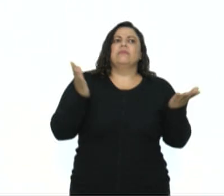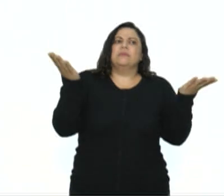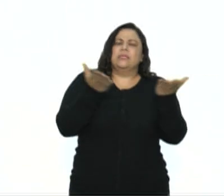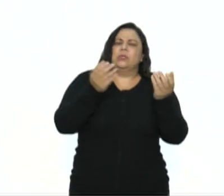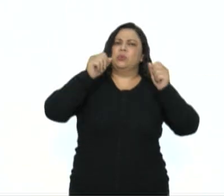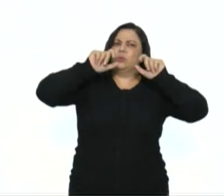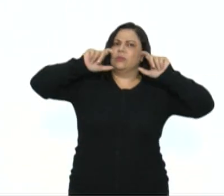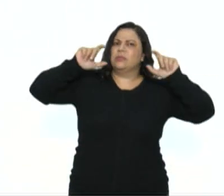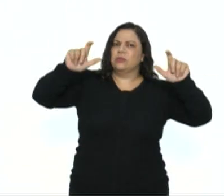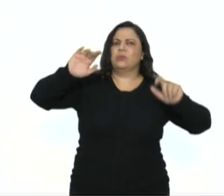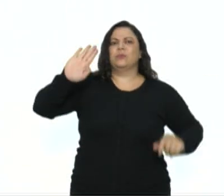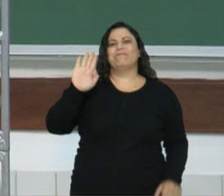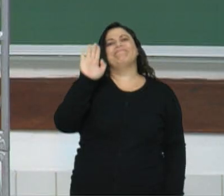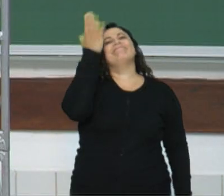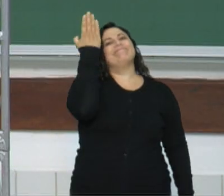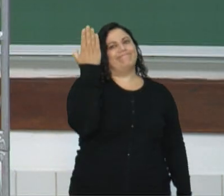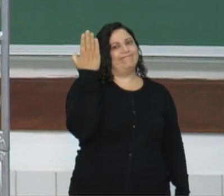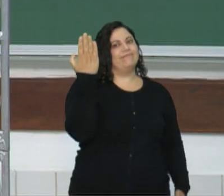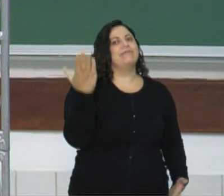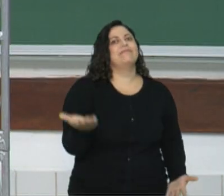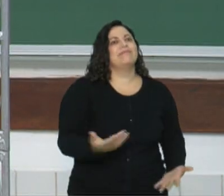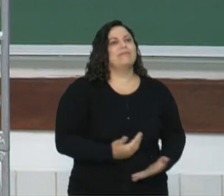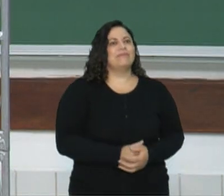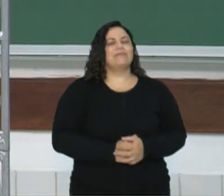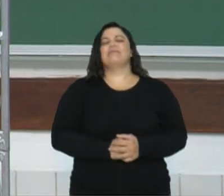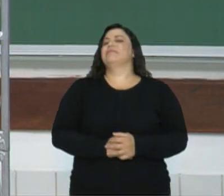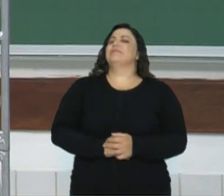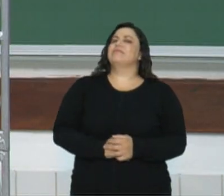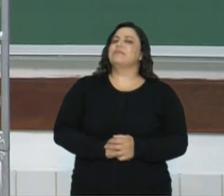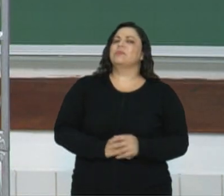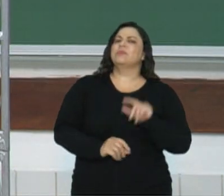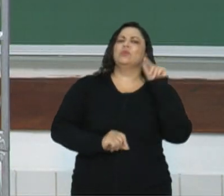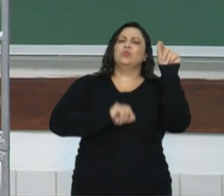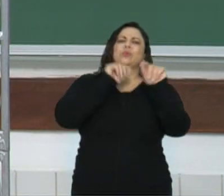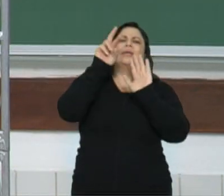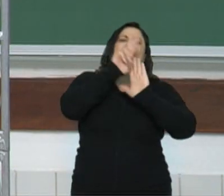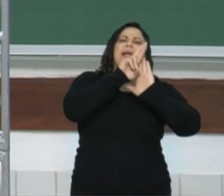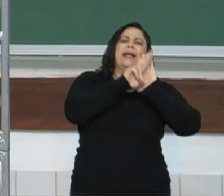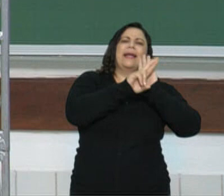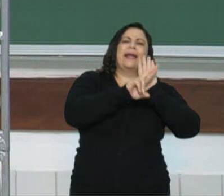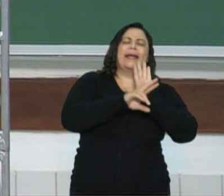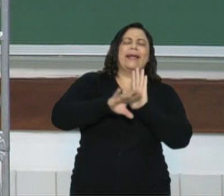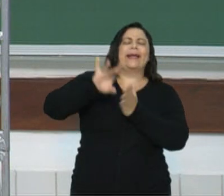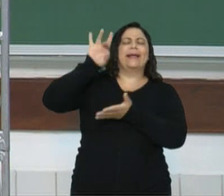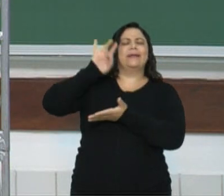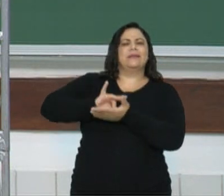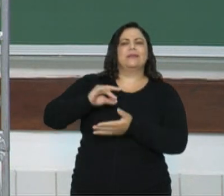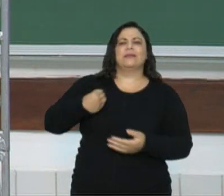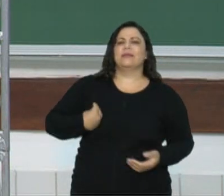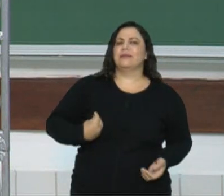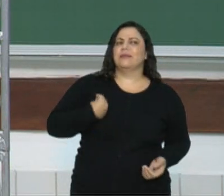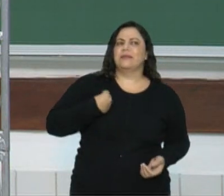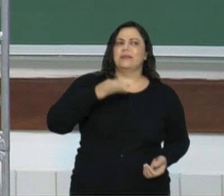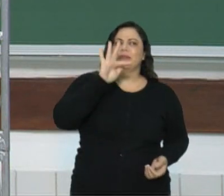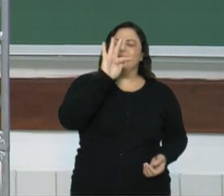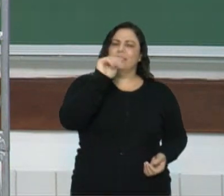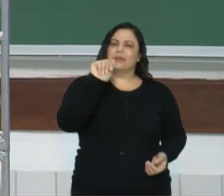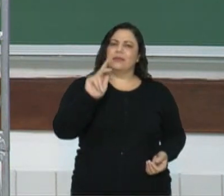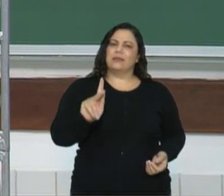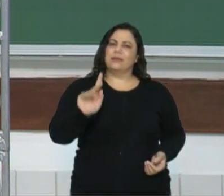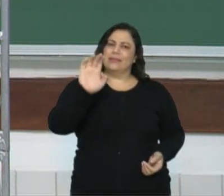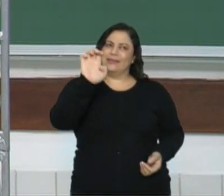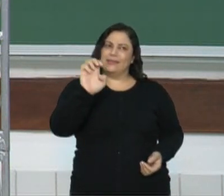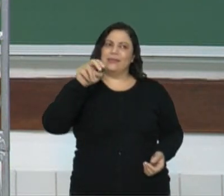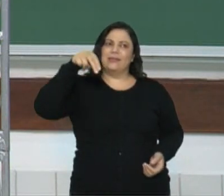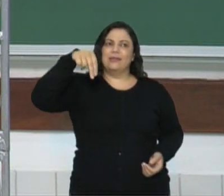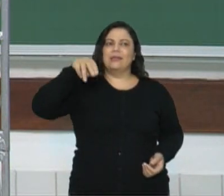o fake news. O que é isso? O que é essa primeira regra da evidência? Primeiro, quando